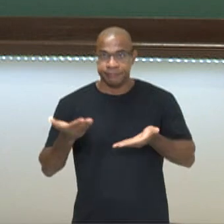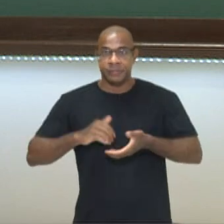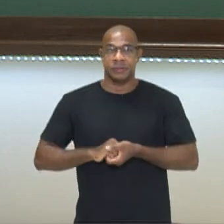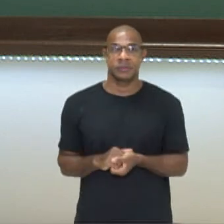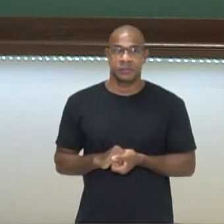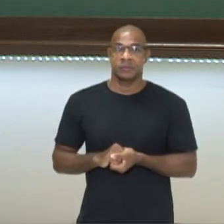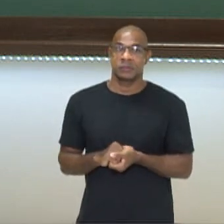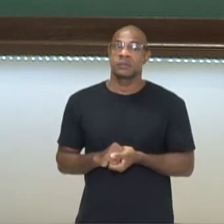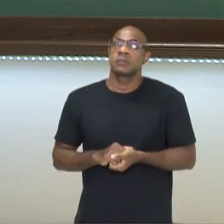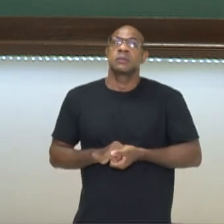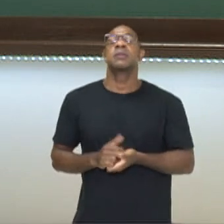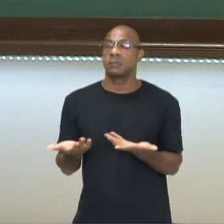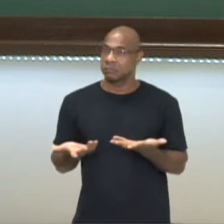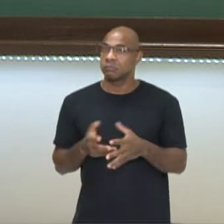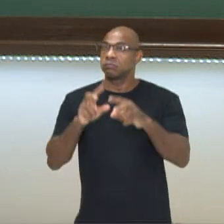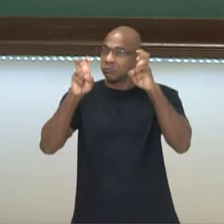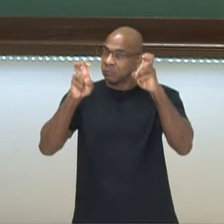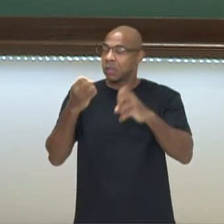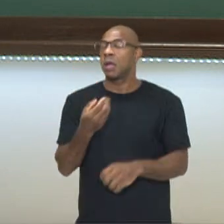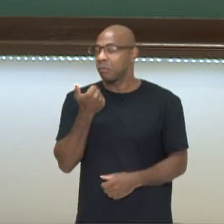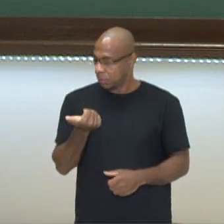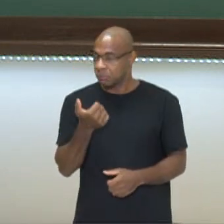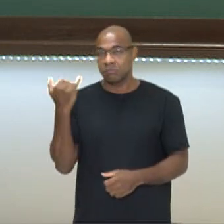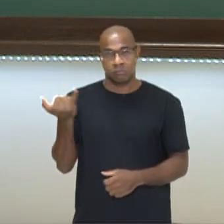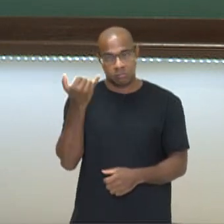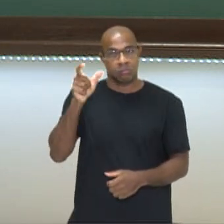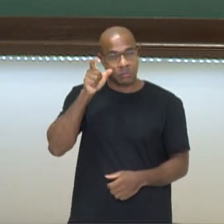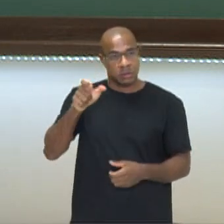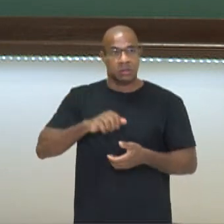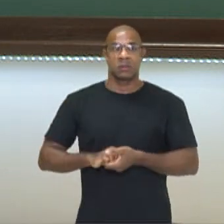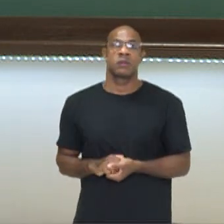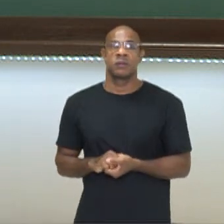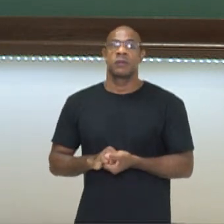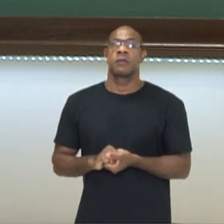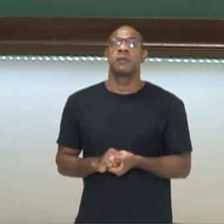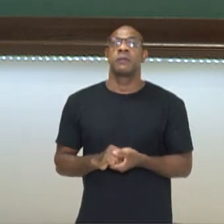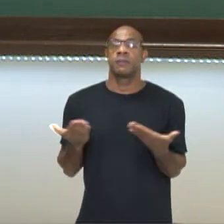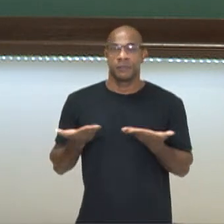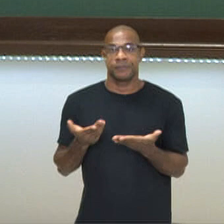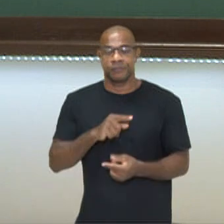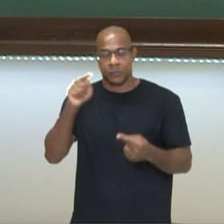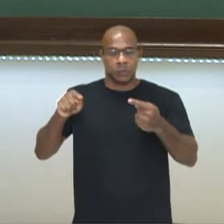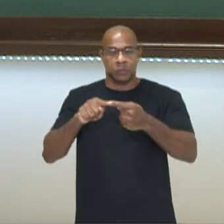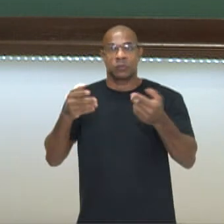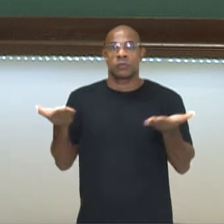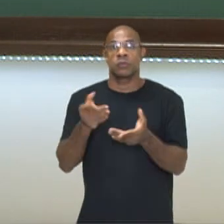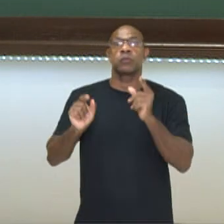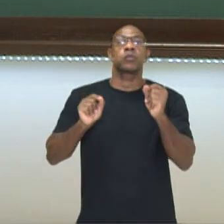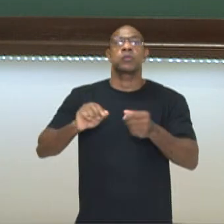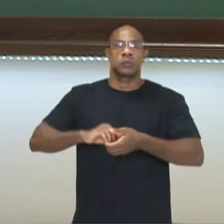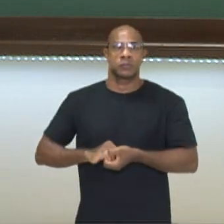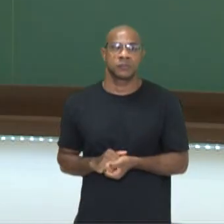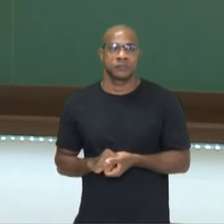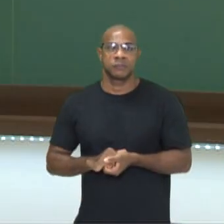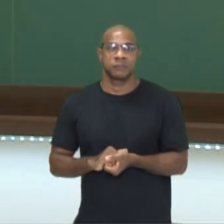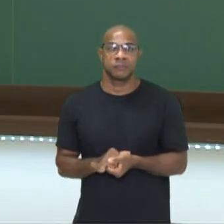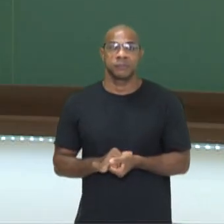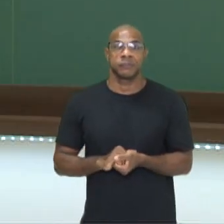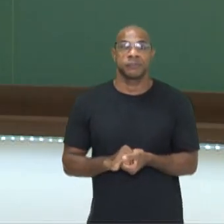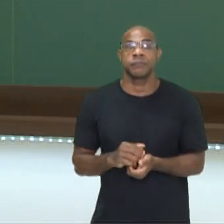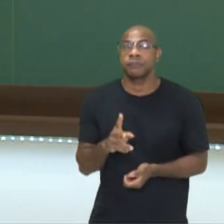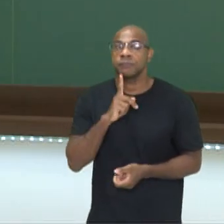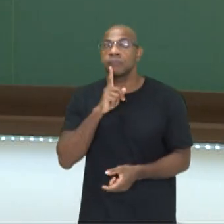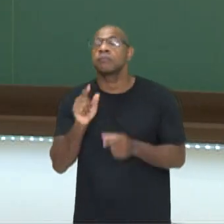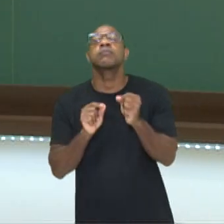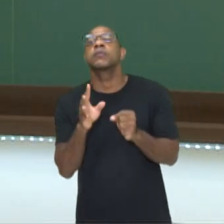tá? Fica comigo que o assunto vale a pena, é um assunto bem interessante. Agora nós vamos conferir o objetivo da aula de hoje.